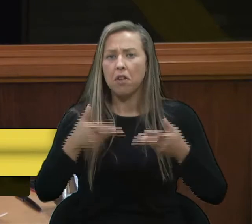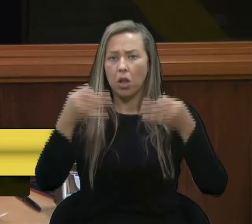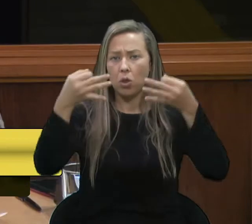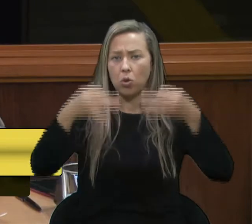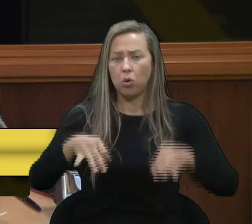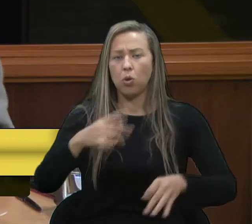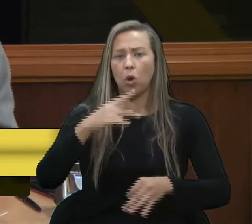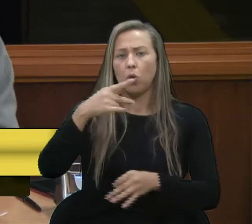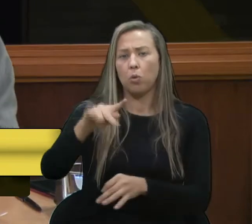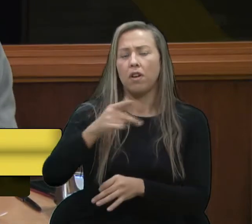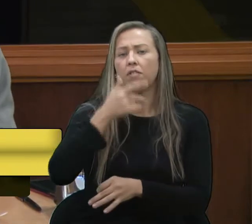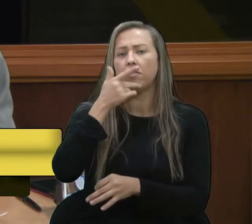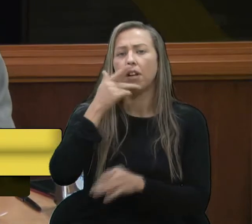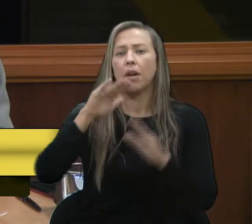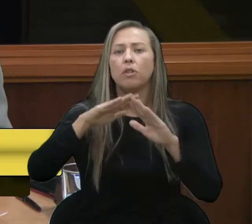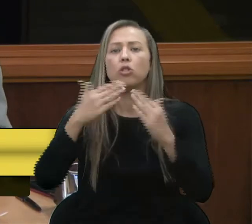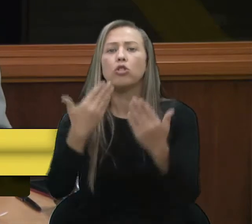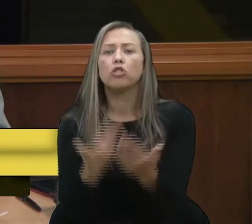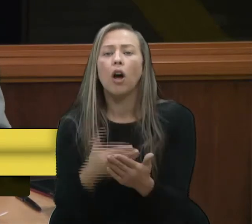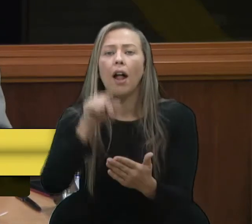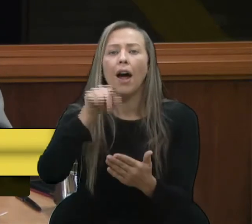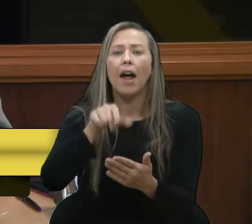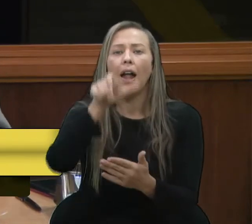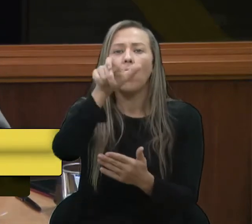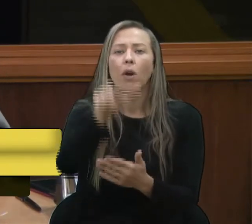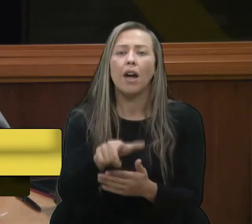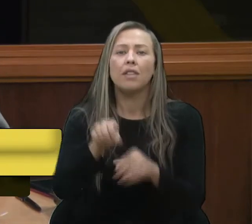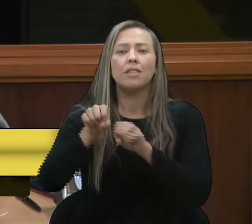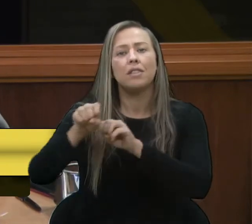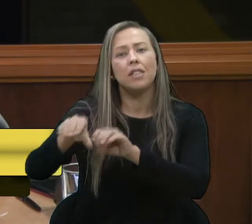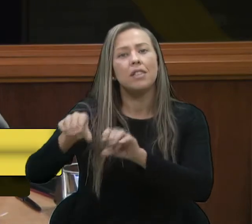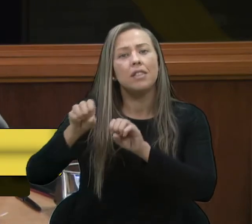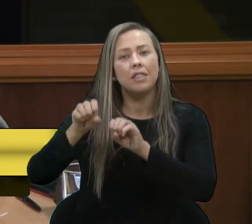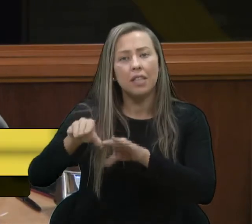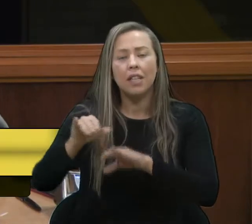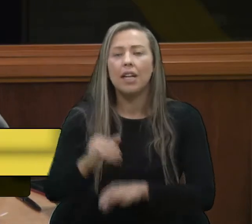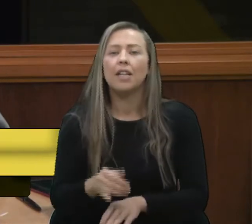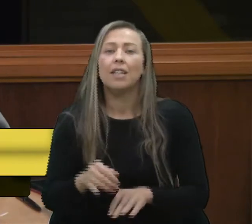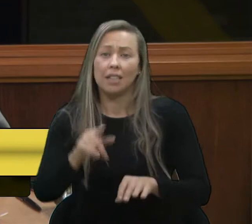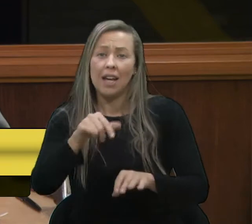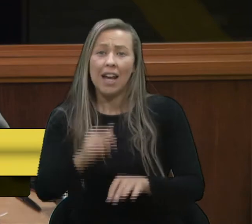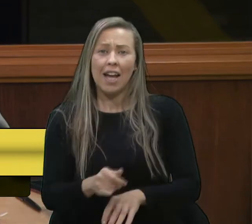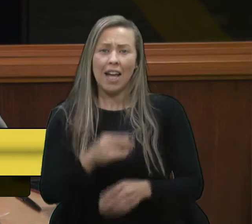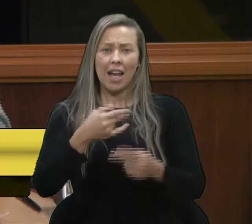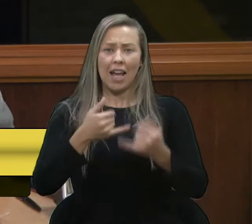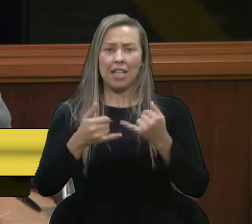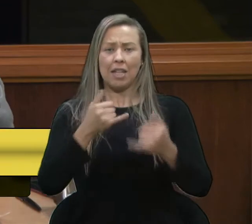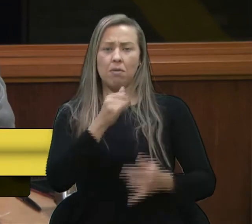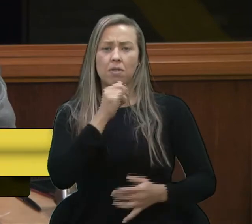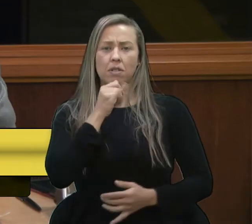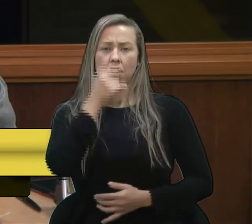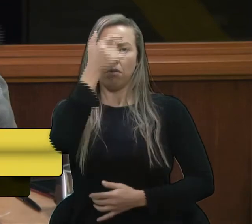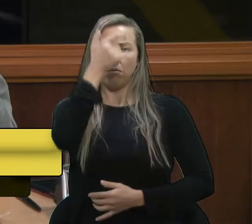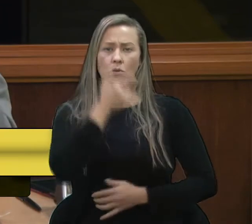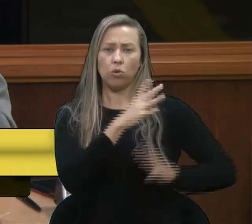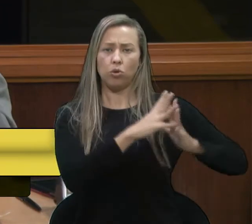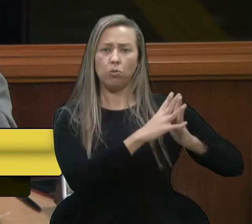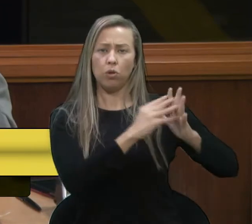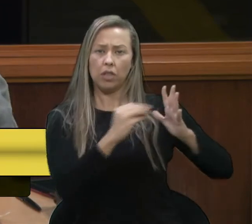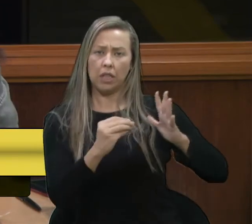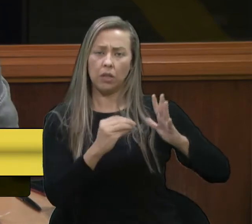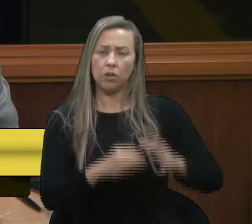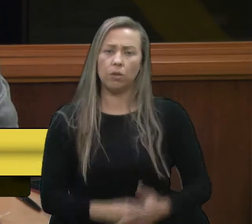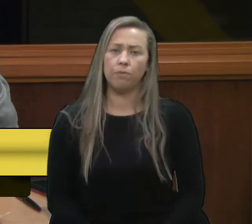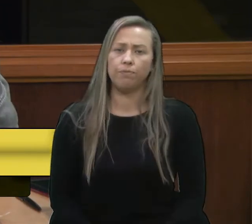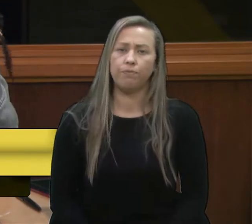tema, porque escola é lugar de ensino, é lugar de ser exemplo, principalmente se possível, no Brasil, né, acho